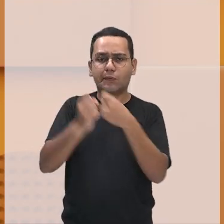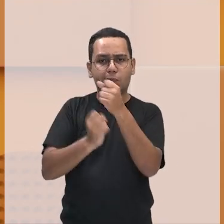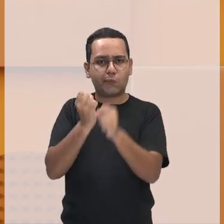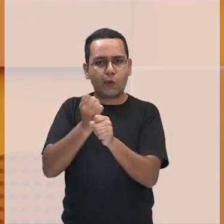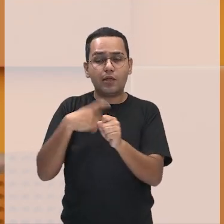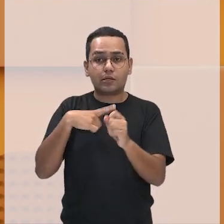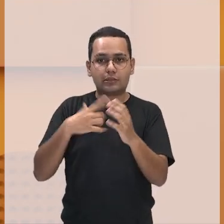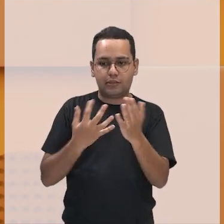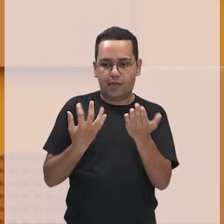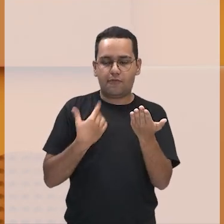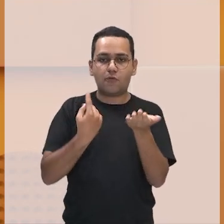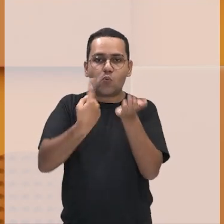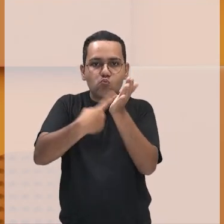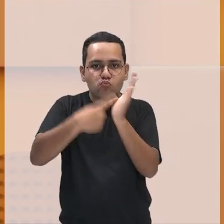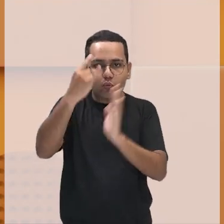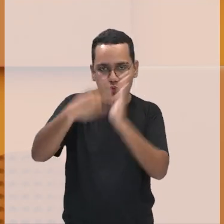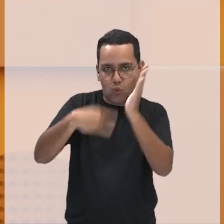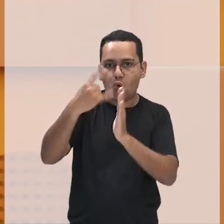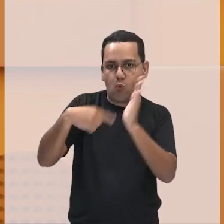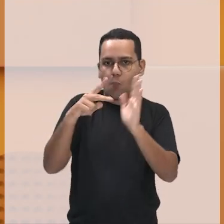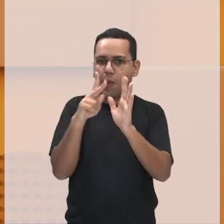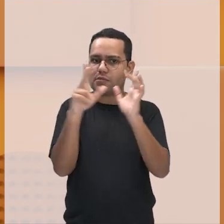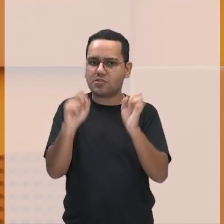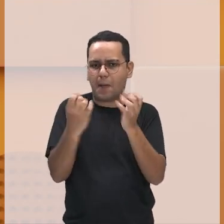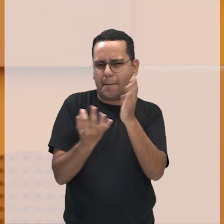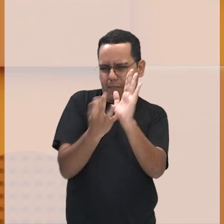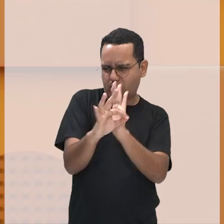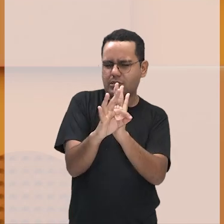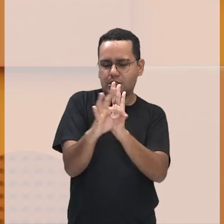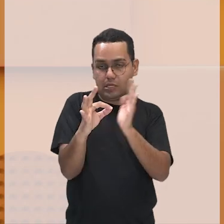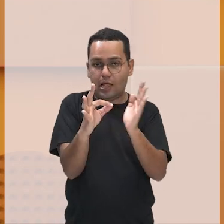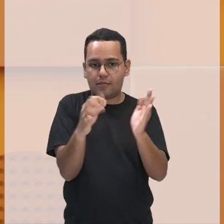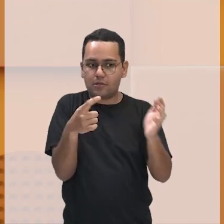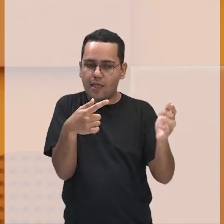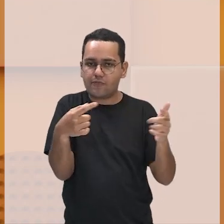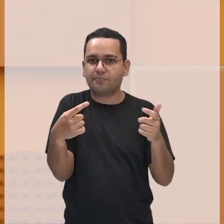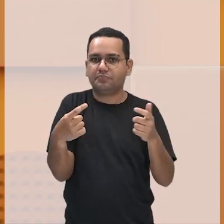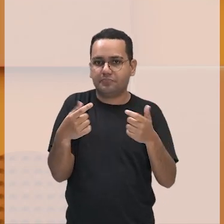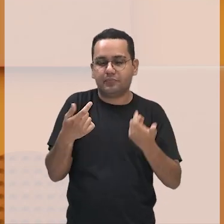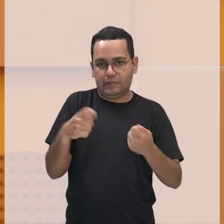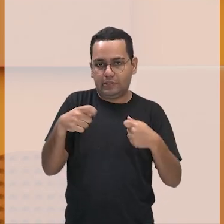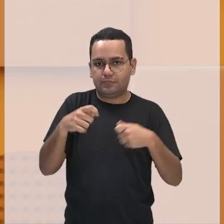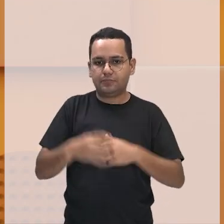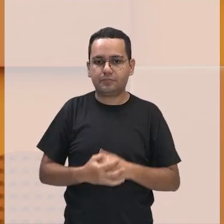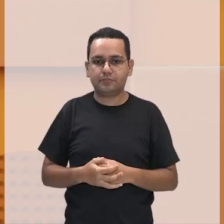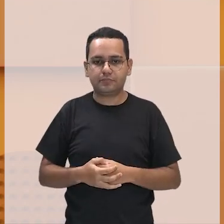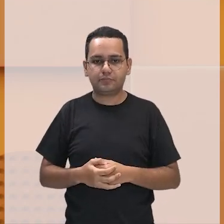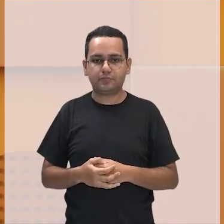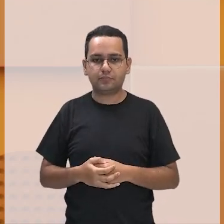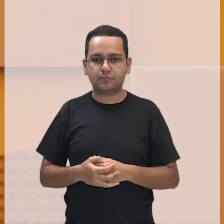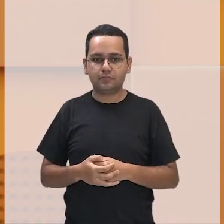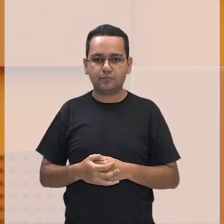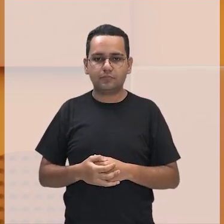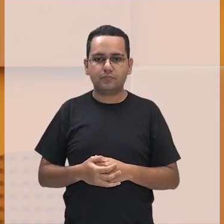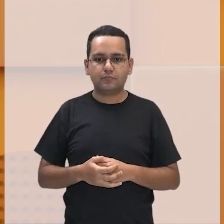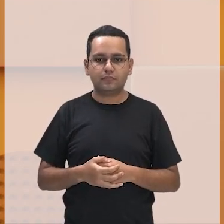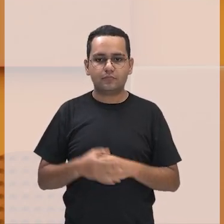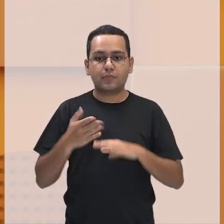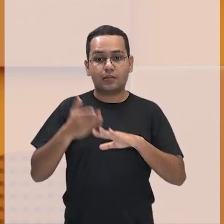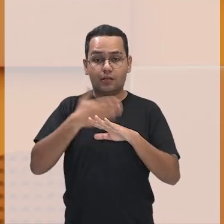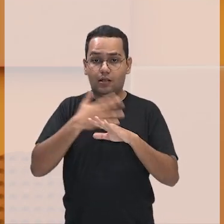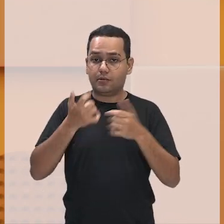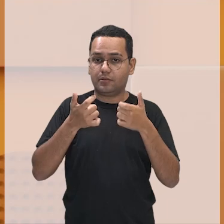foi negociado. Na verdade, a situação voltou a ser como a existente antes do início da